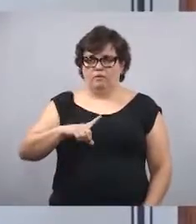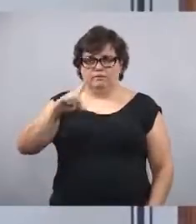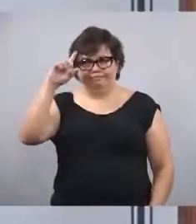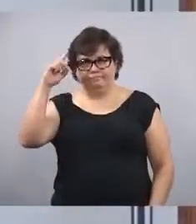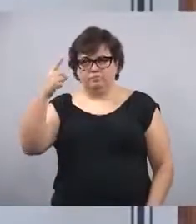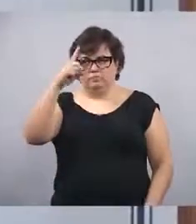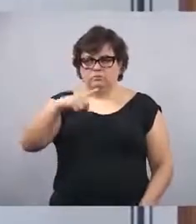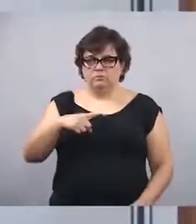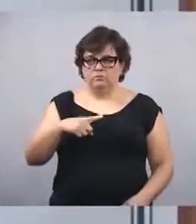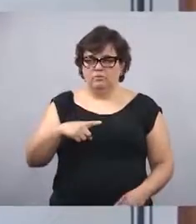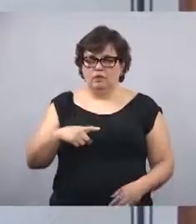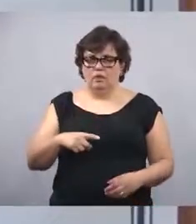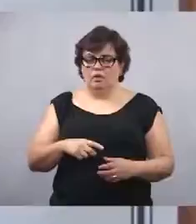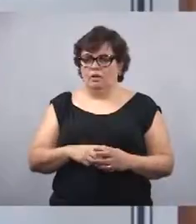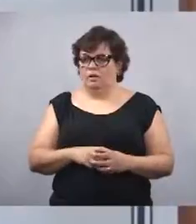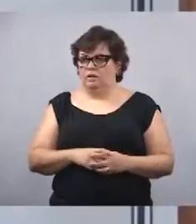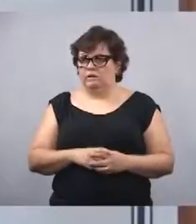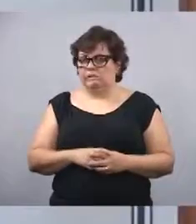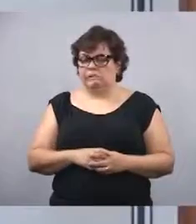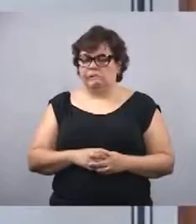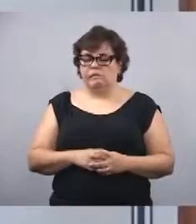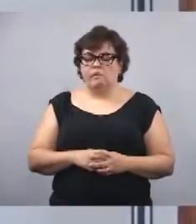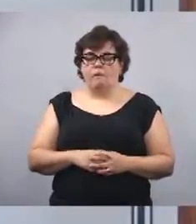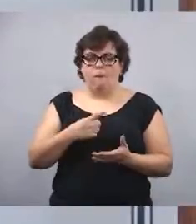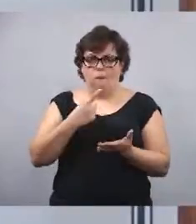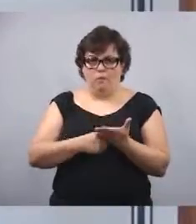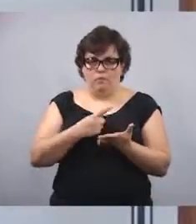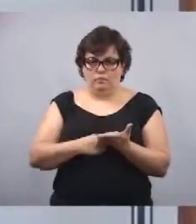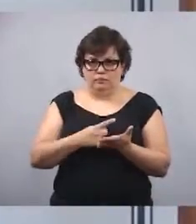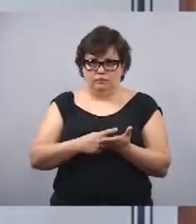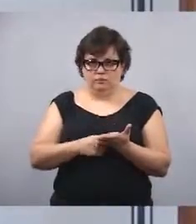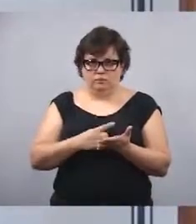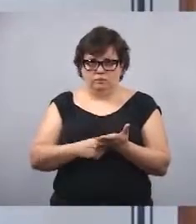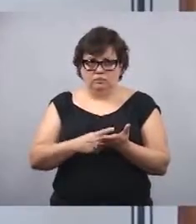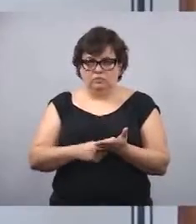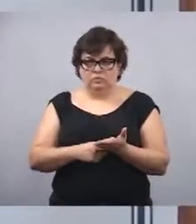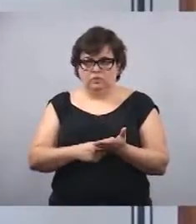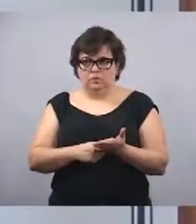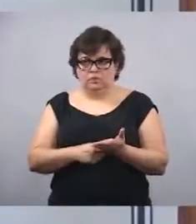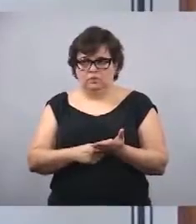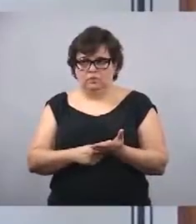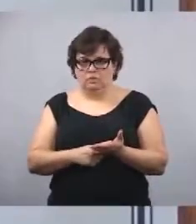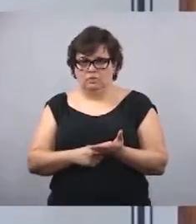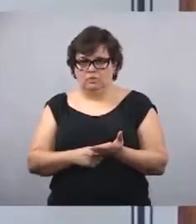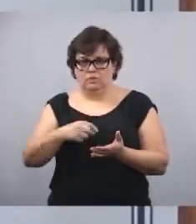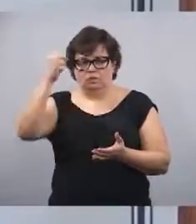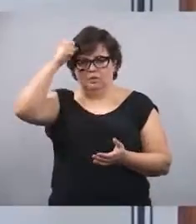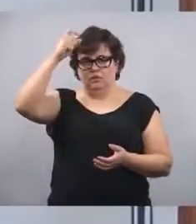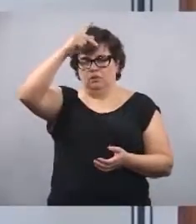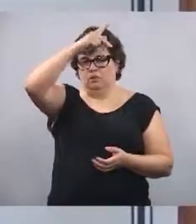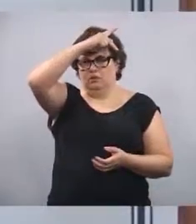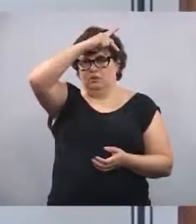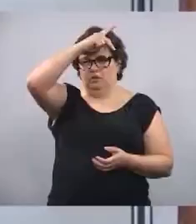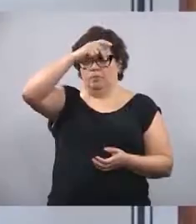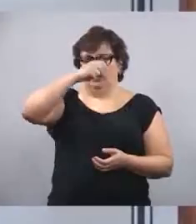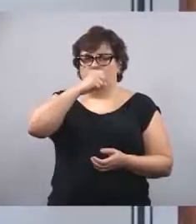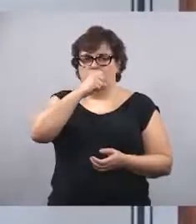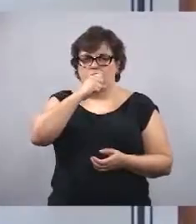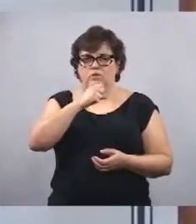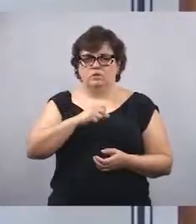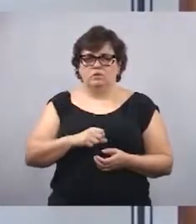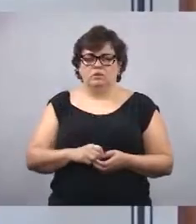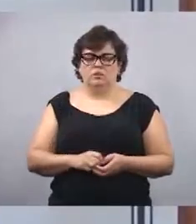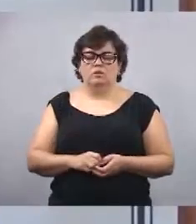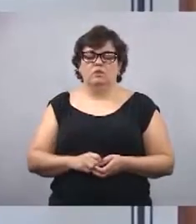Daniel. Esse é um compromisso do prefeito Daniel. Eu tenho certeza que, ao final desses 4 anos, nós teremos em Marília a